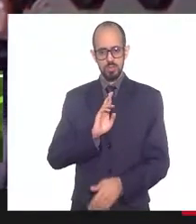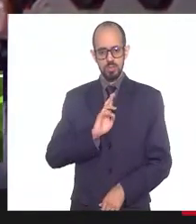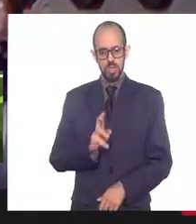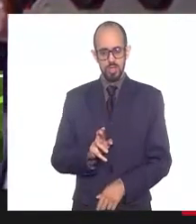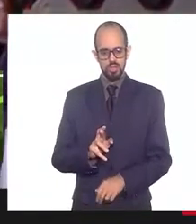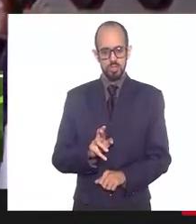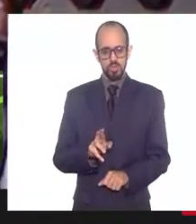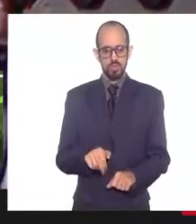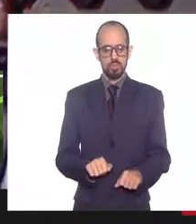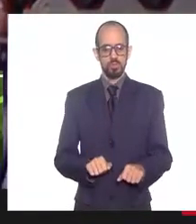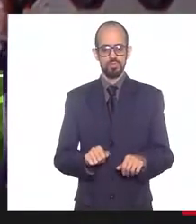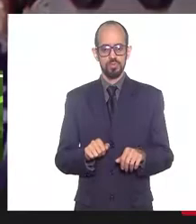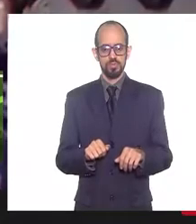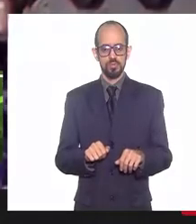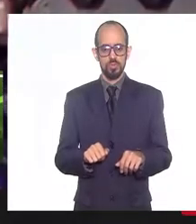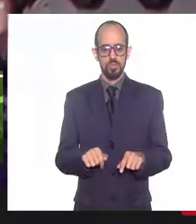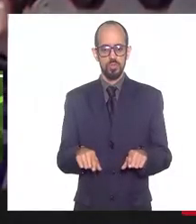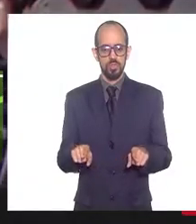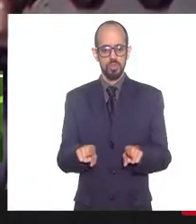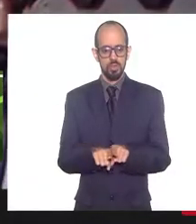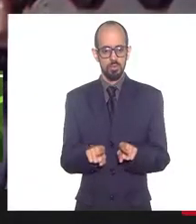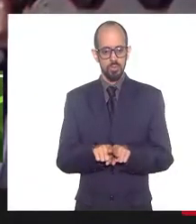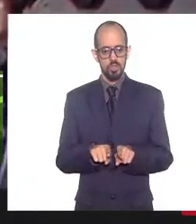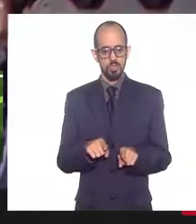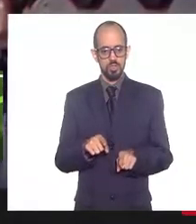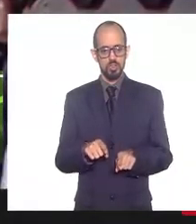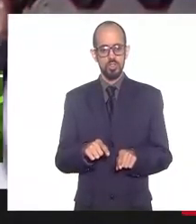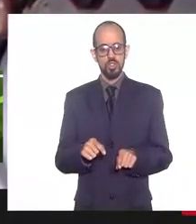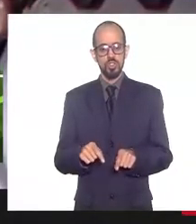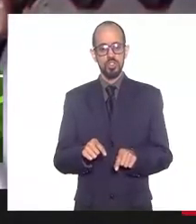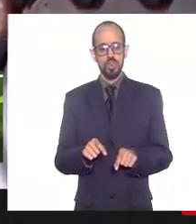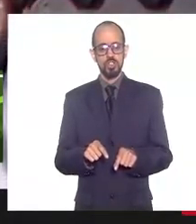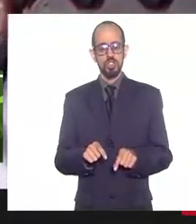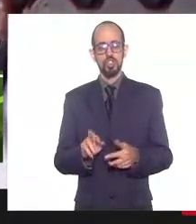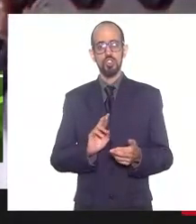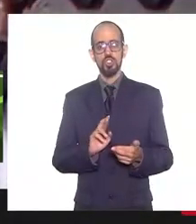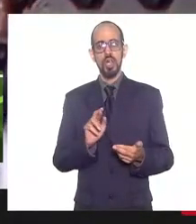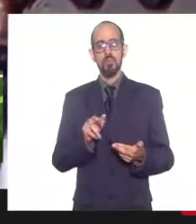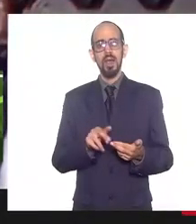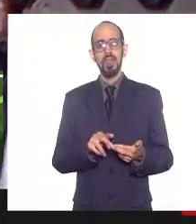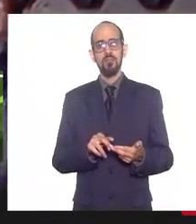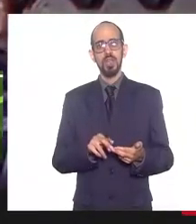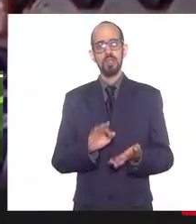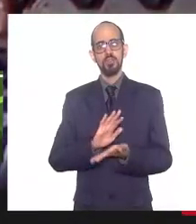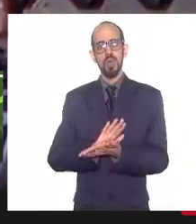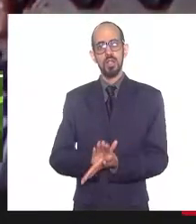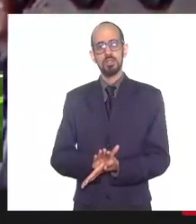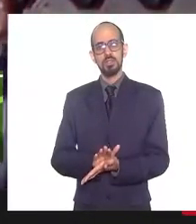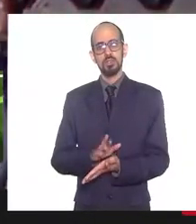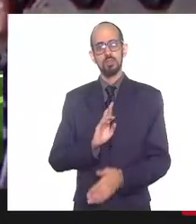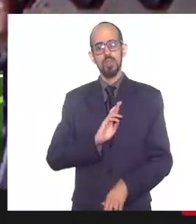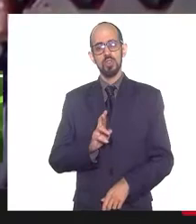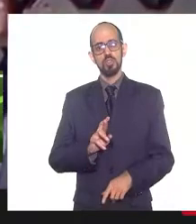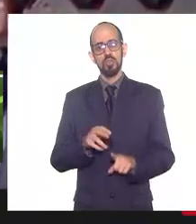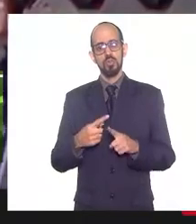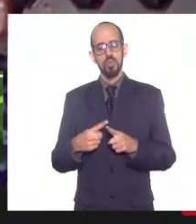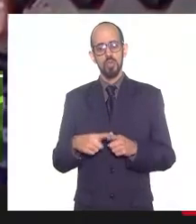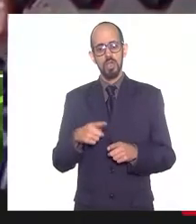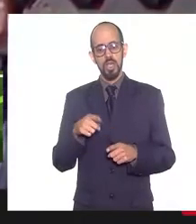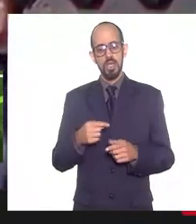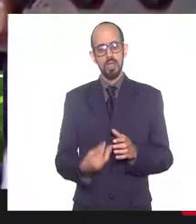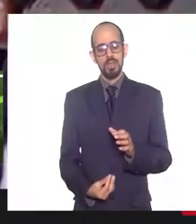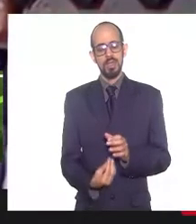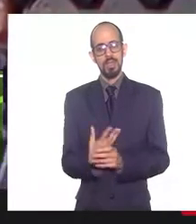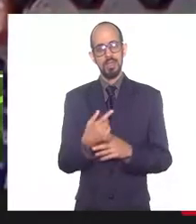religioso, e a gente referencia o termo racismo religioso porque ele propicia a